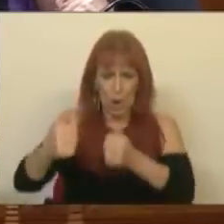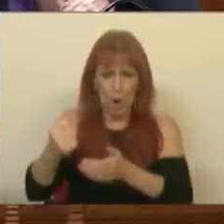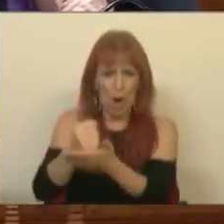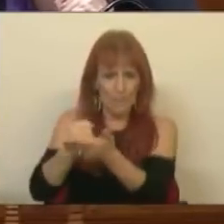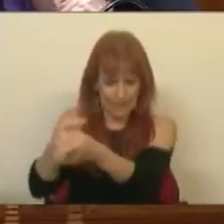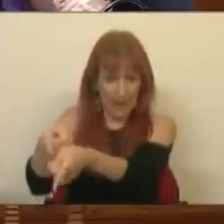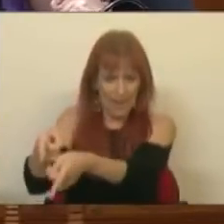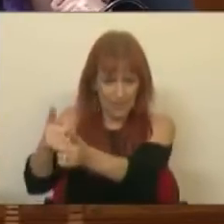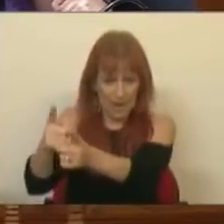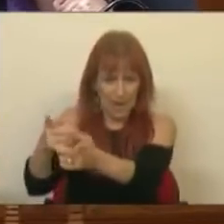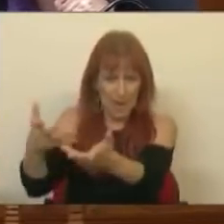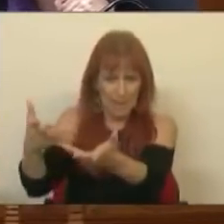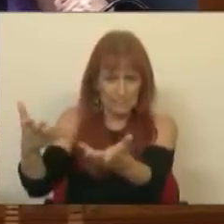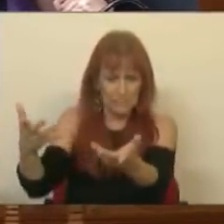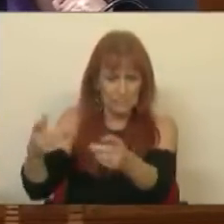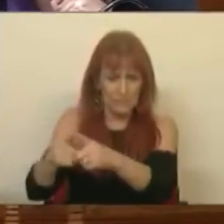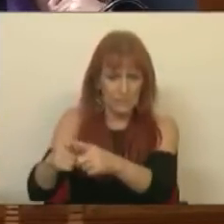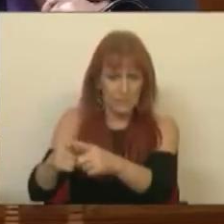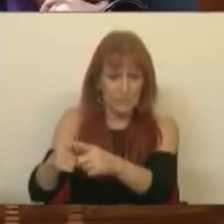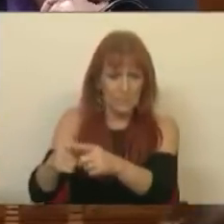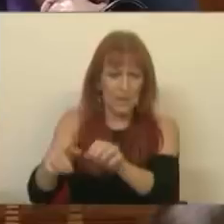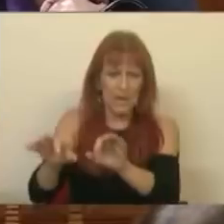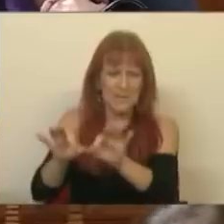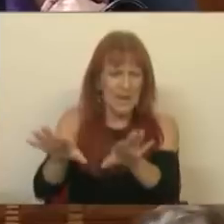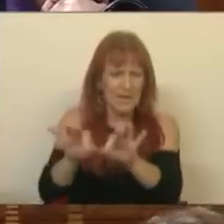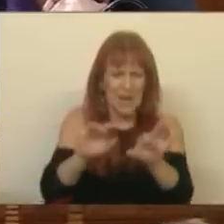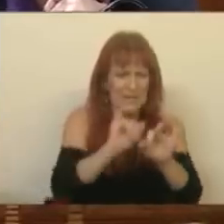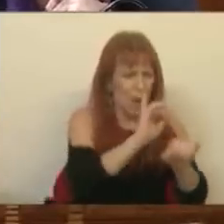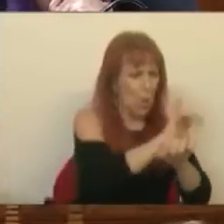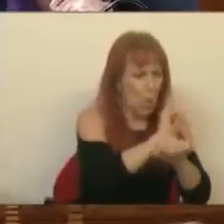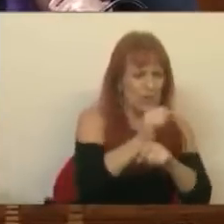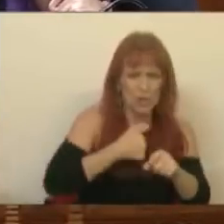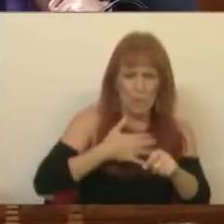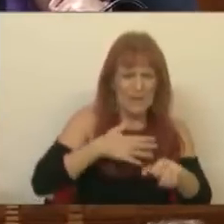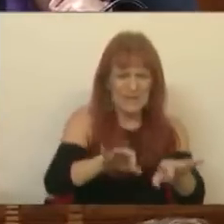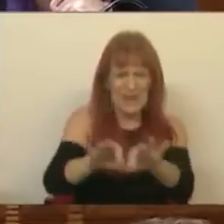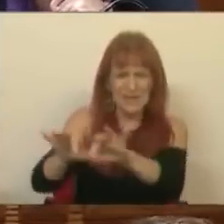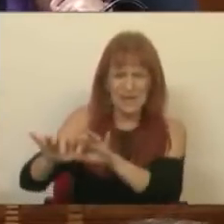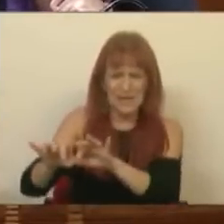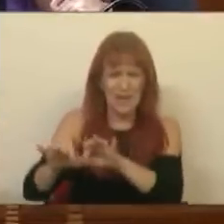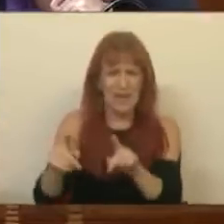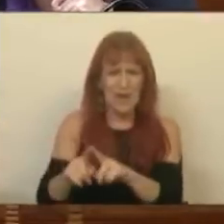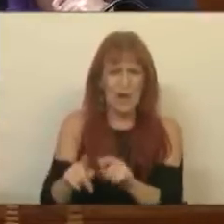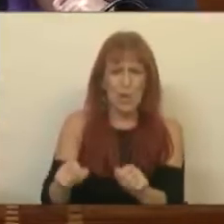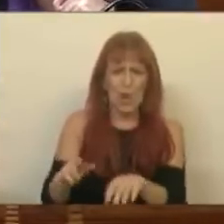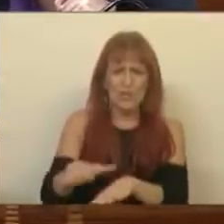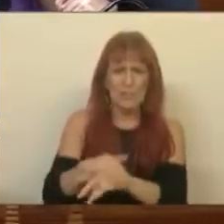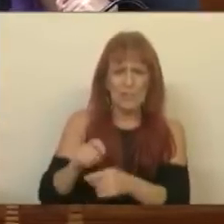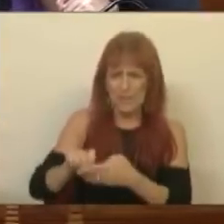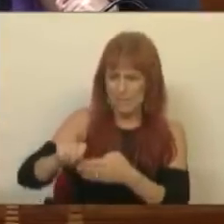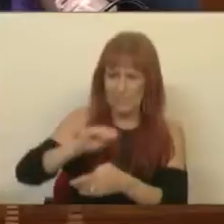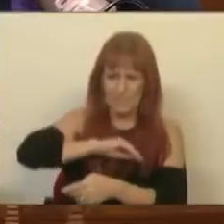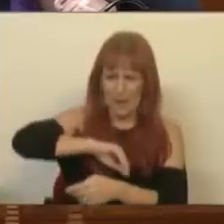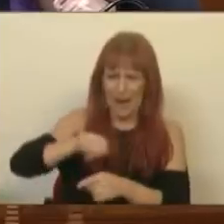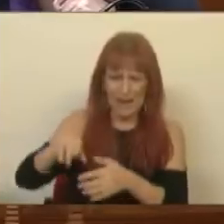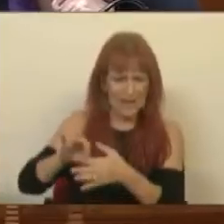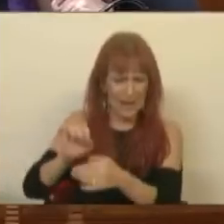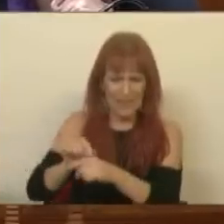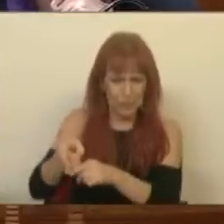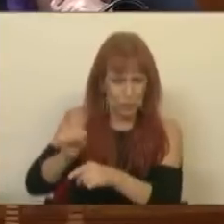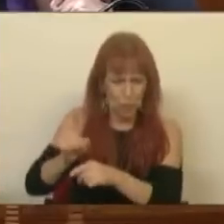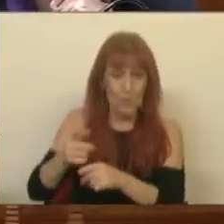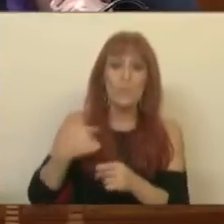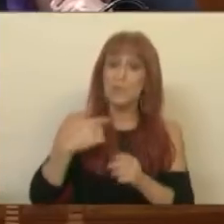mercado a identidade condições que as outras com as outras companhias e não temos mais de sessão remunerada nessa matéria